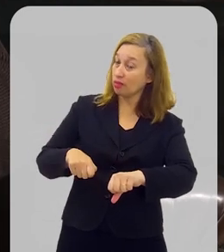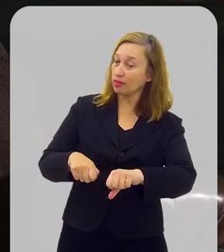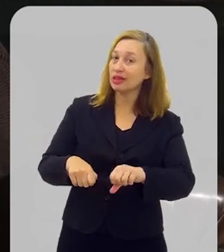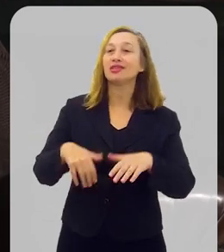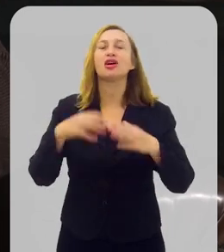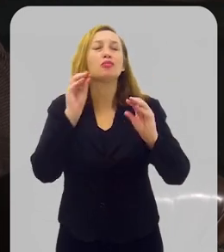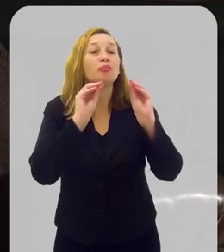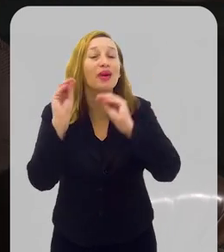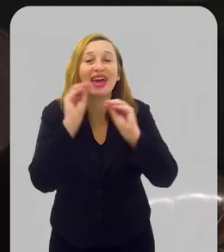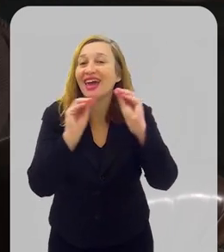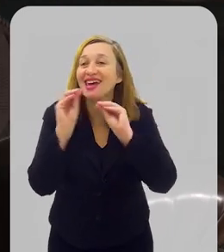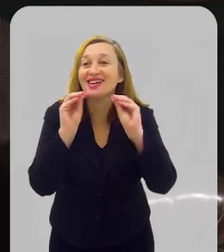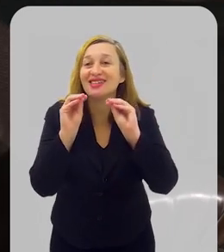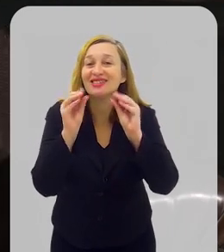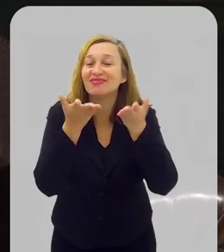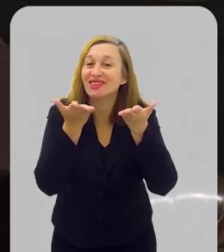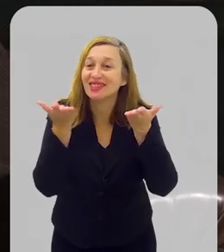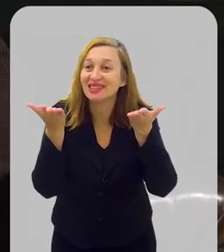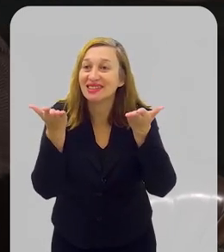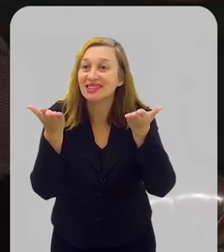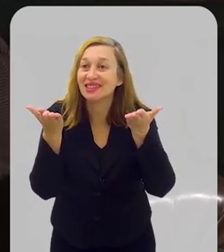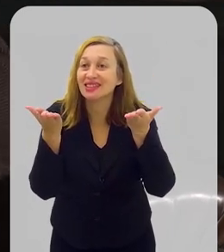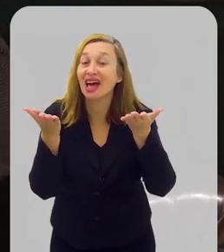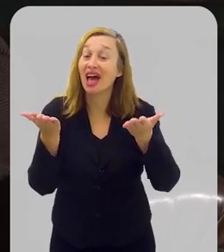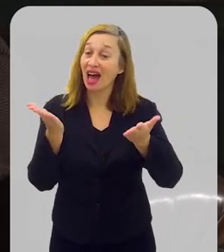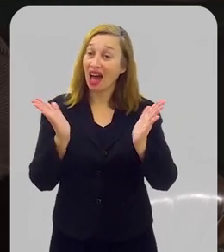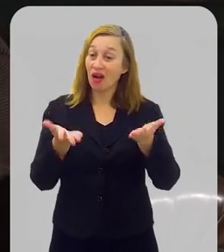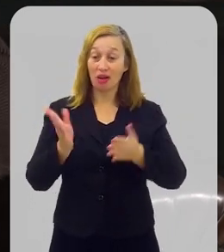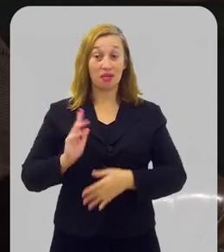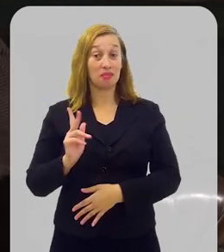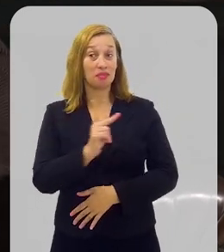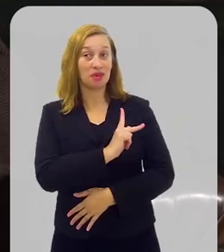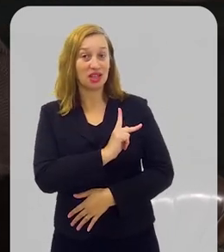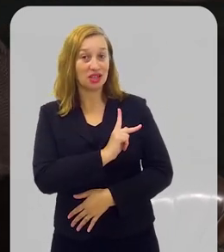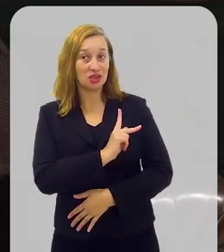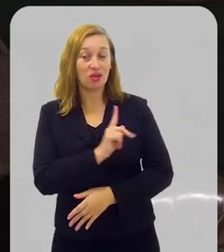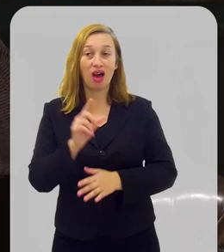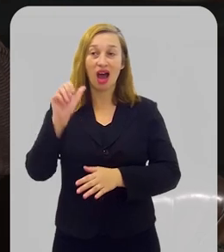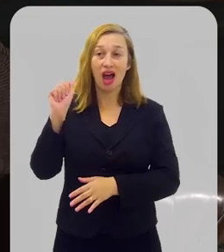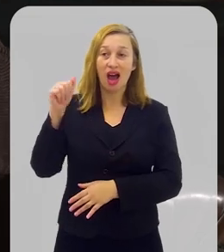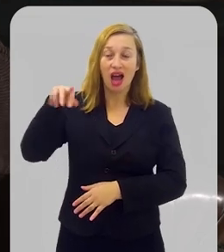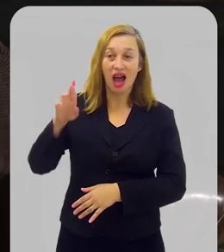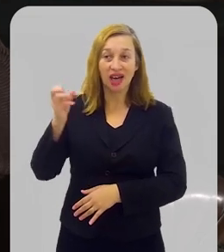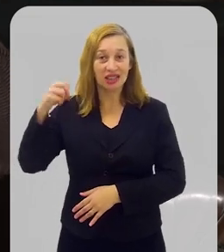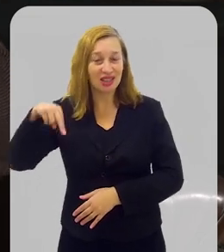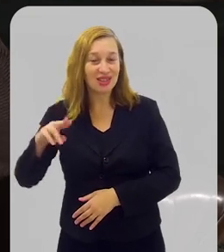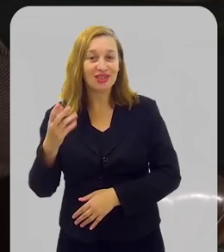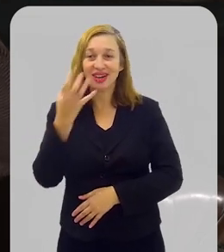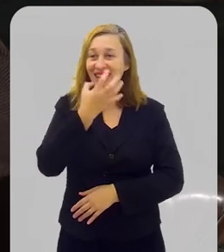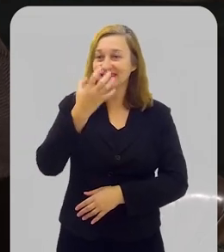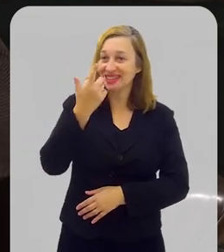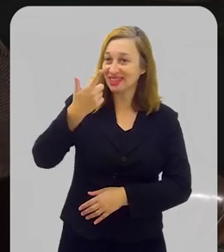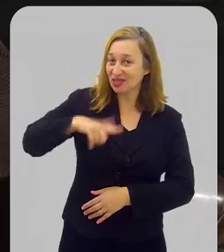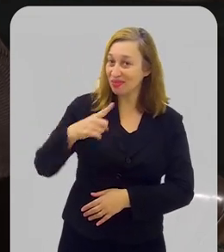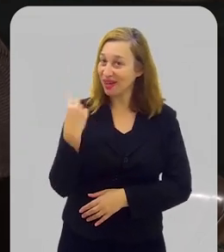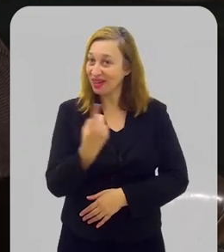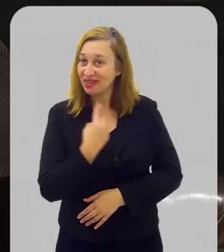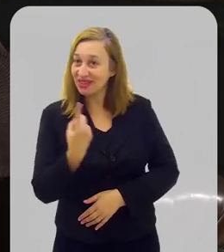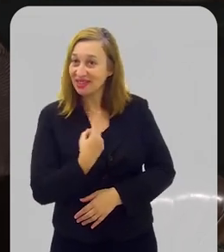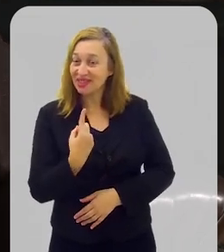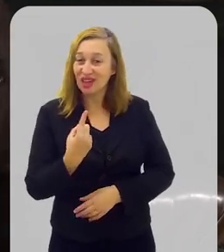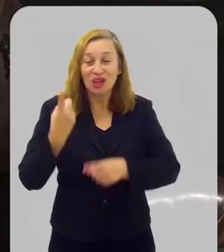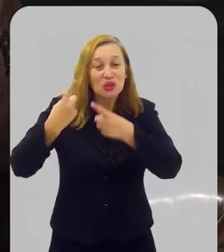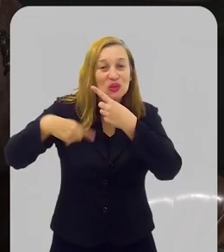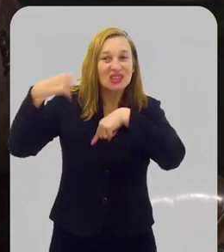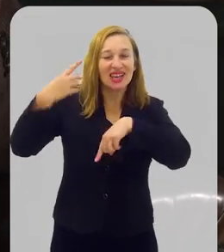tempo gente beijo no seu coração vamos ficar com o nosso Bispo Anderson cantando mais uma música pra gente